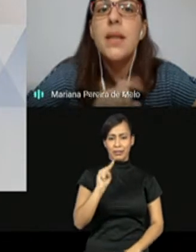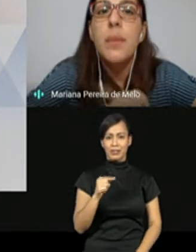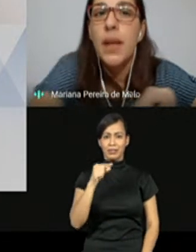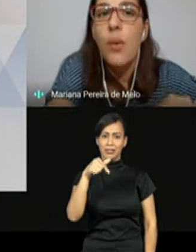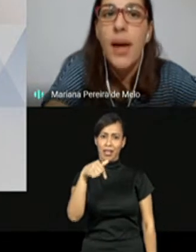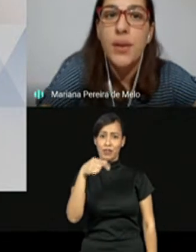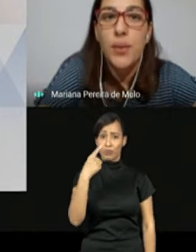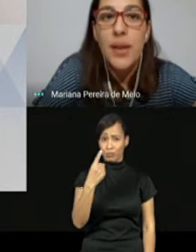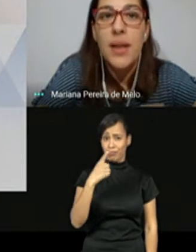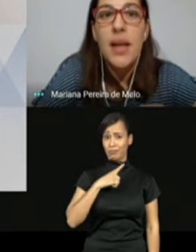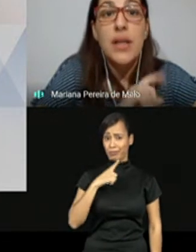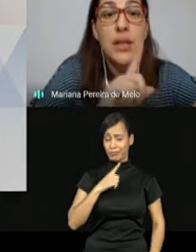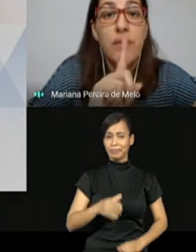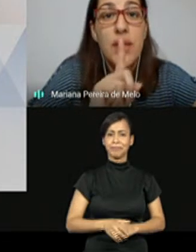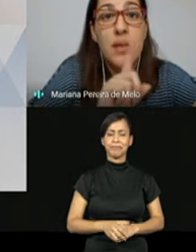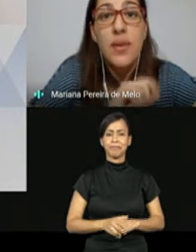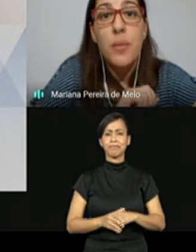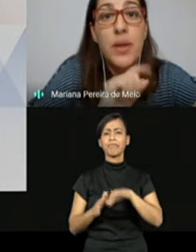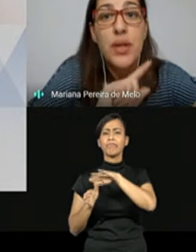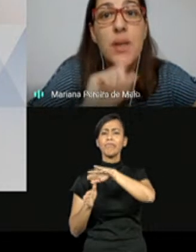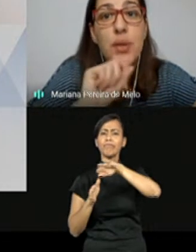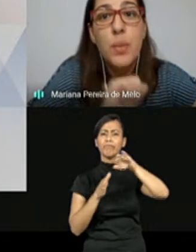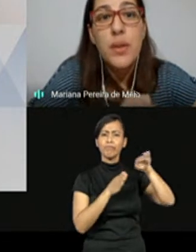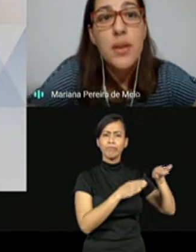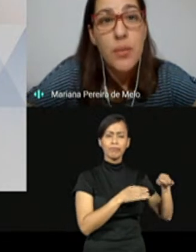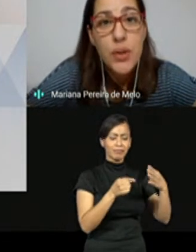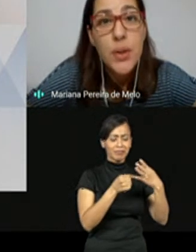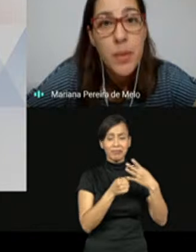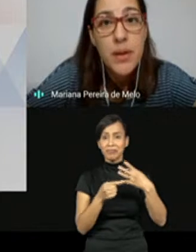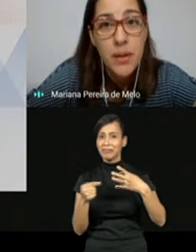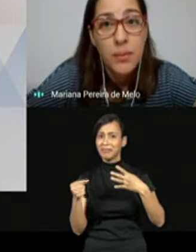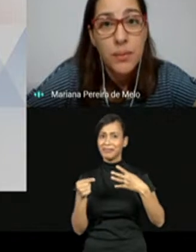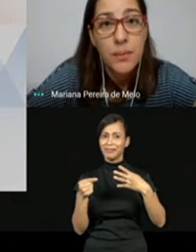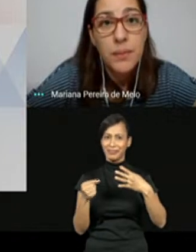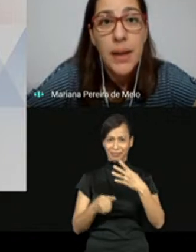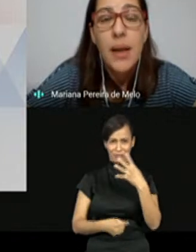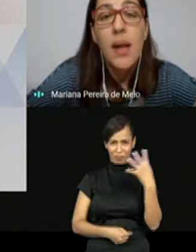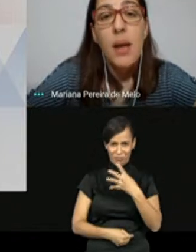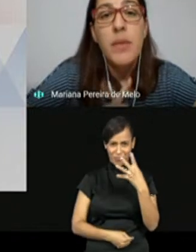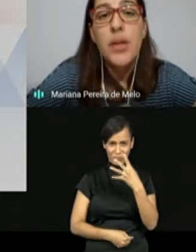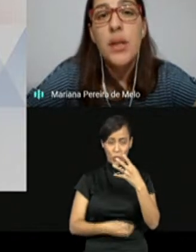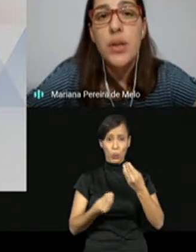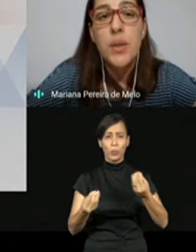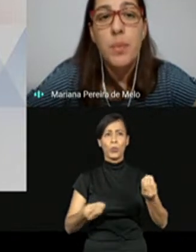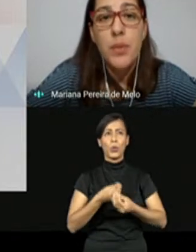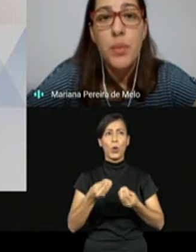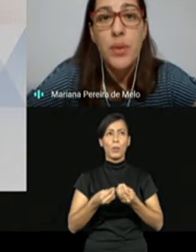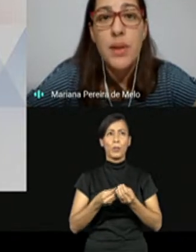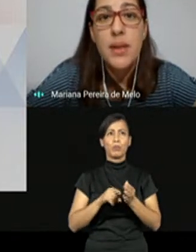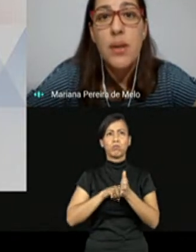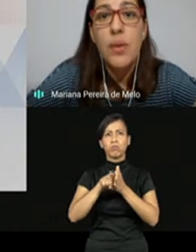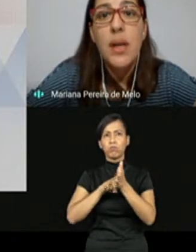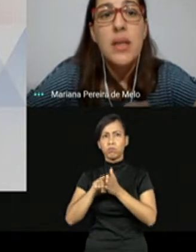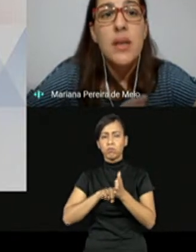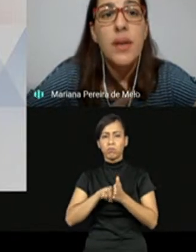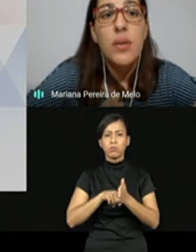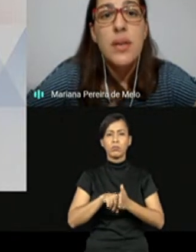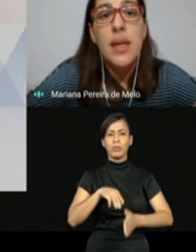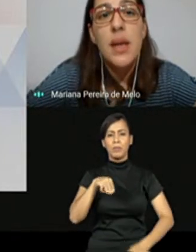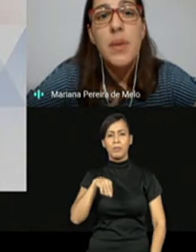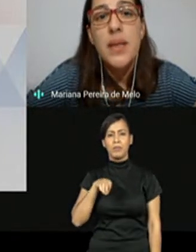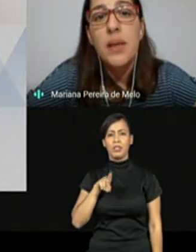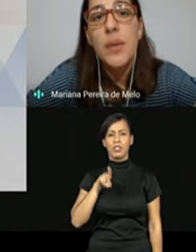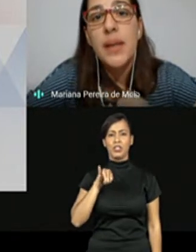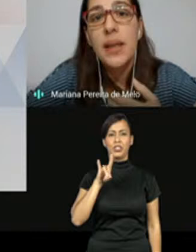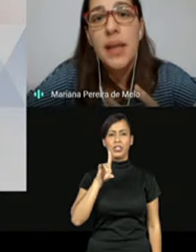Na semana 4, vocês viram medidas de posição e dispersão. Né? Medida de posição são valores